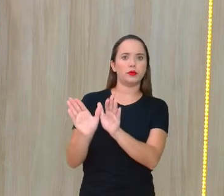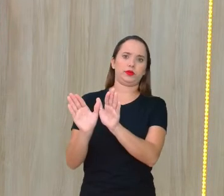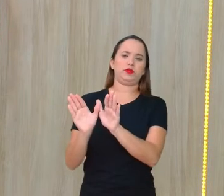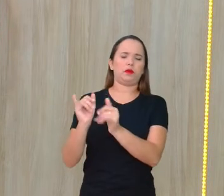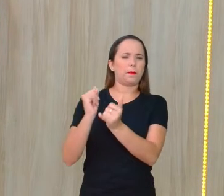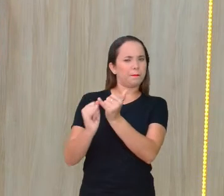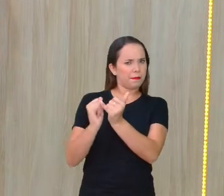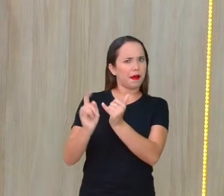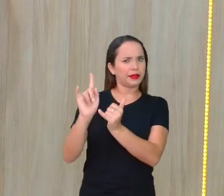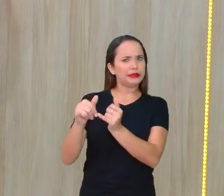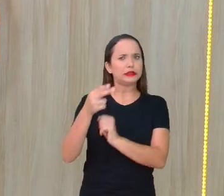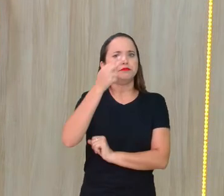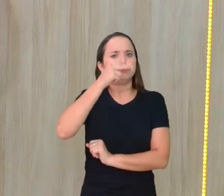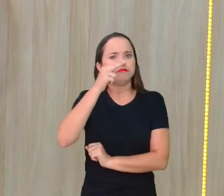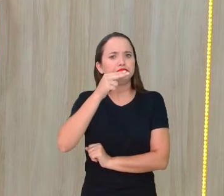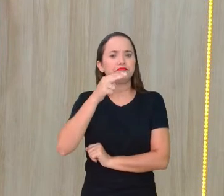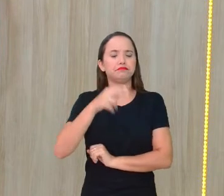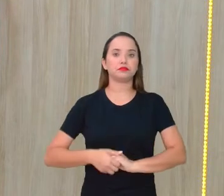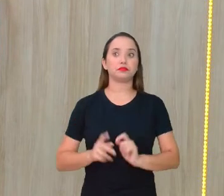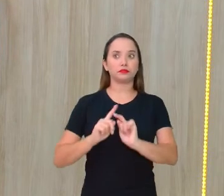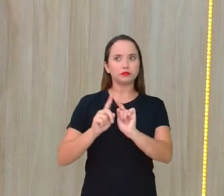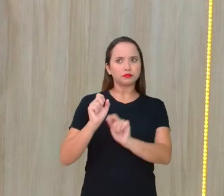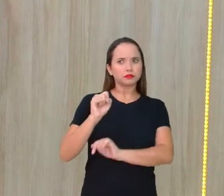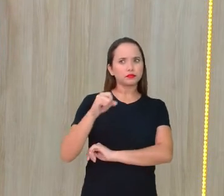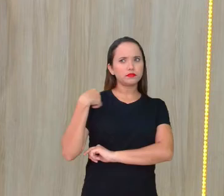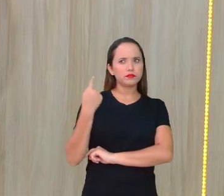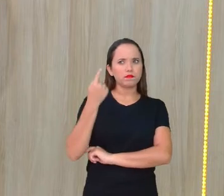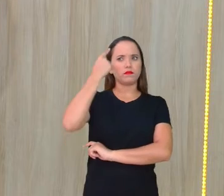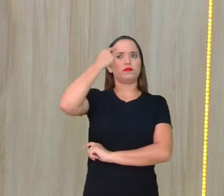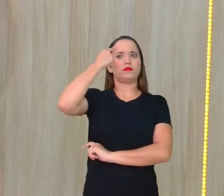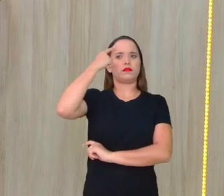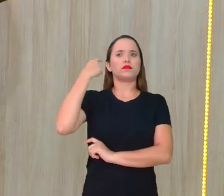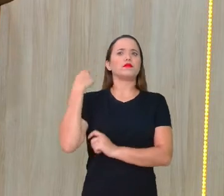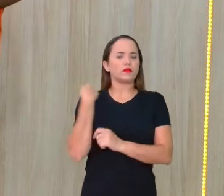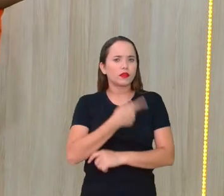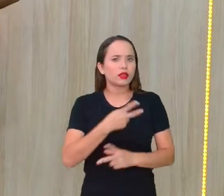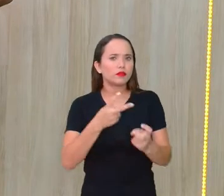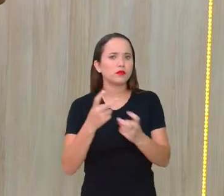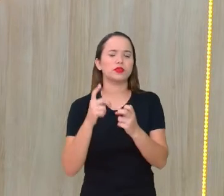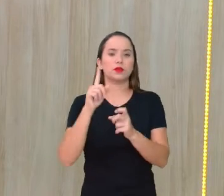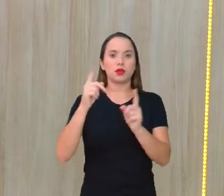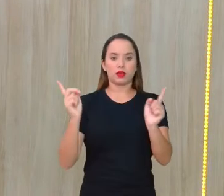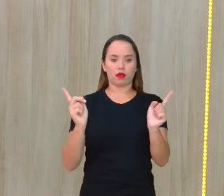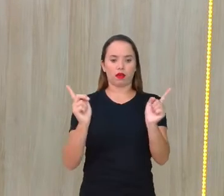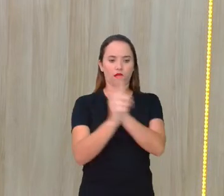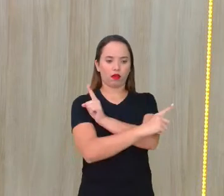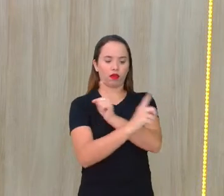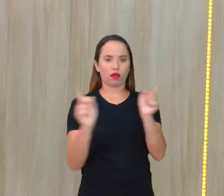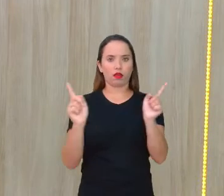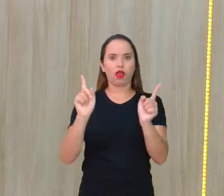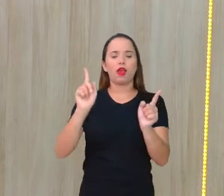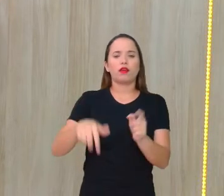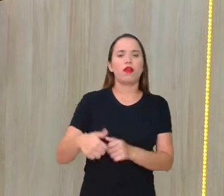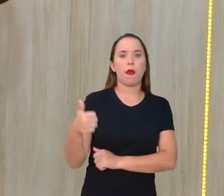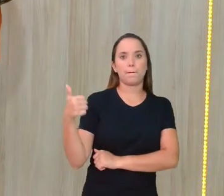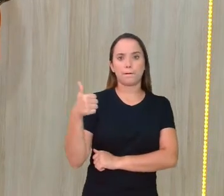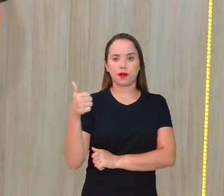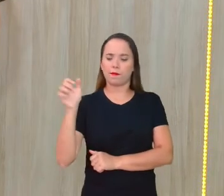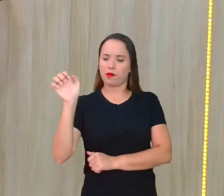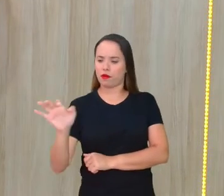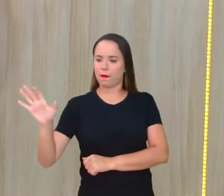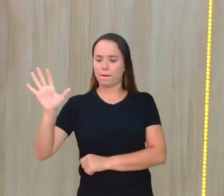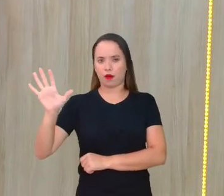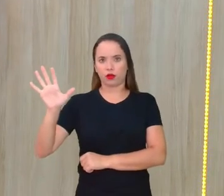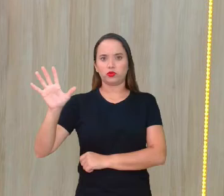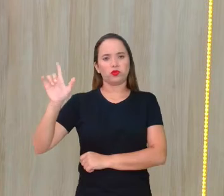a mesma borboleta, mas se a gente usar o raciocínio, a gente vai ver que a transformação é que aquela primeira borboleta ali, vamos